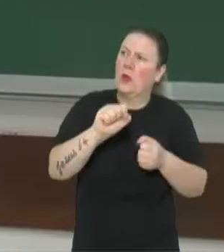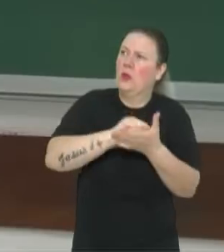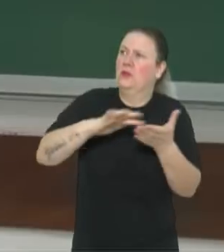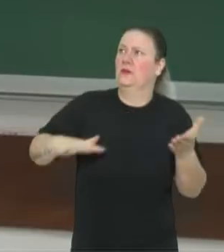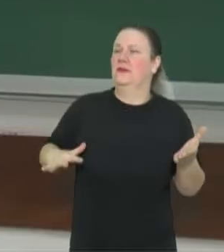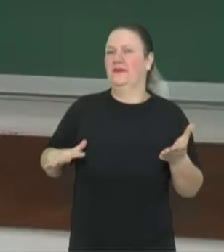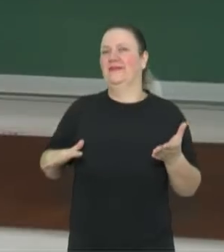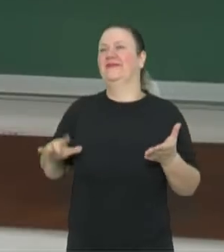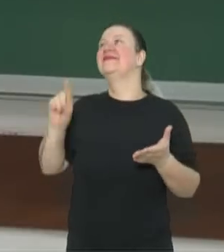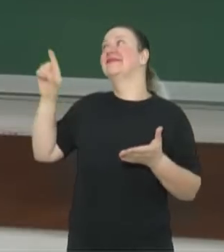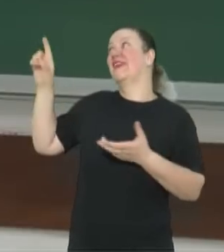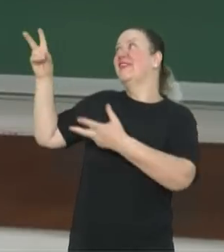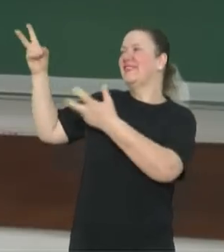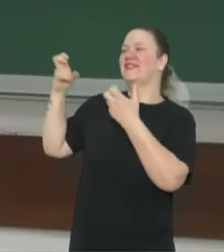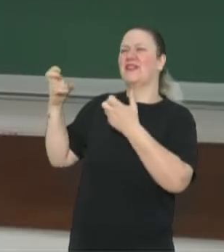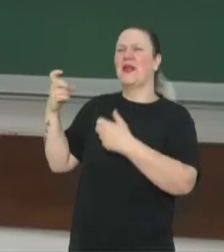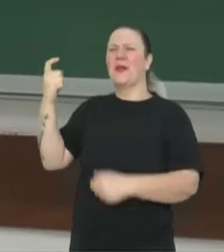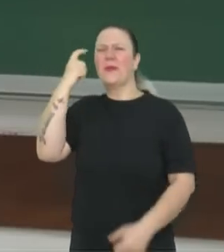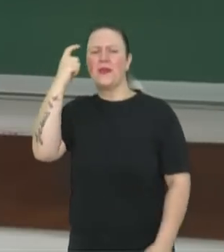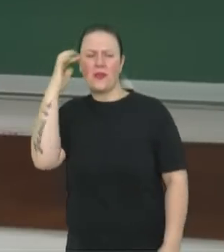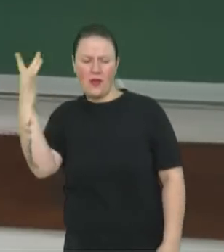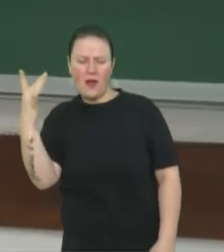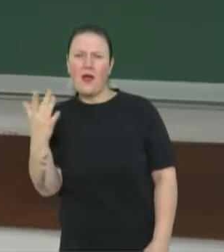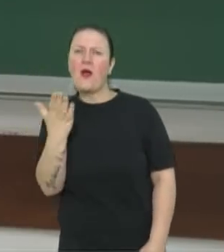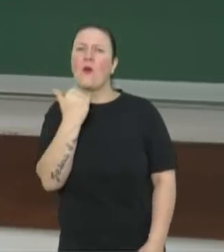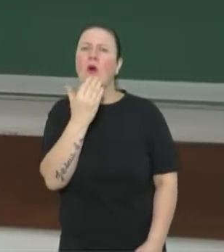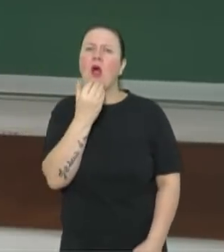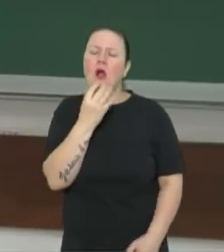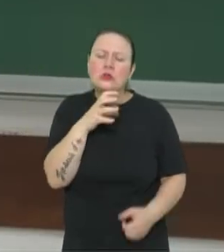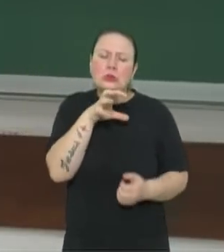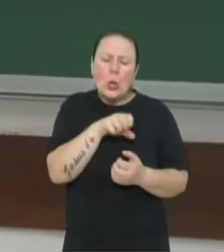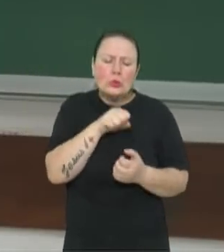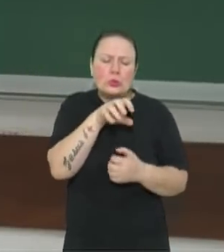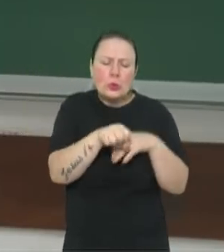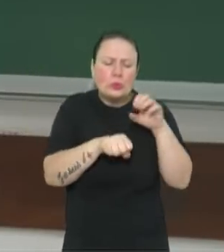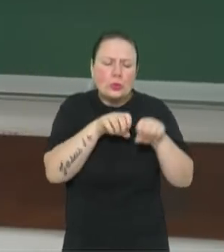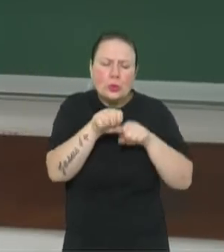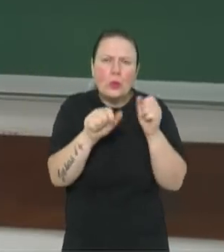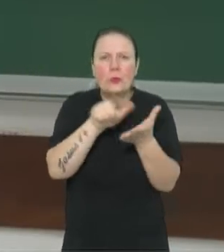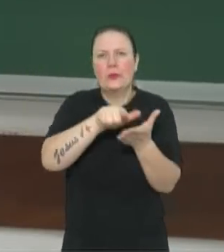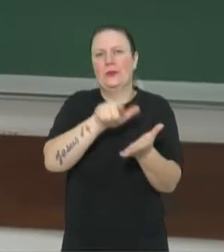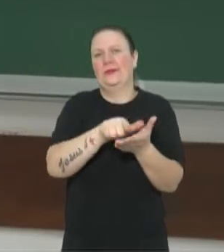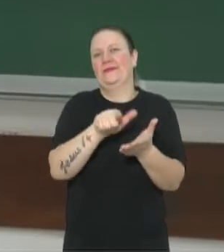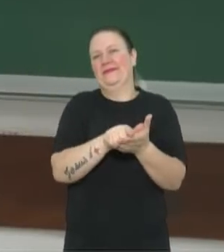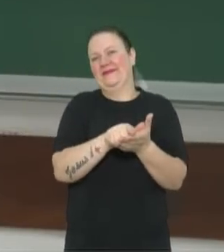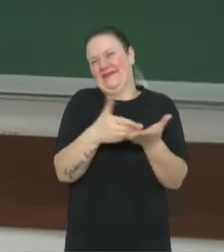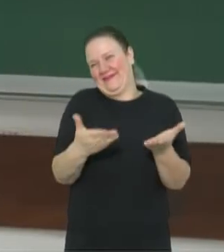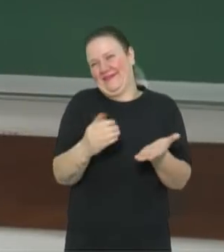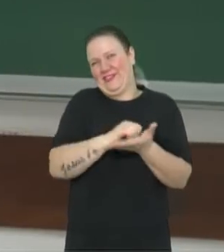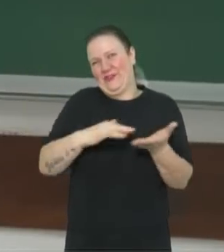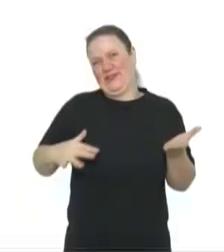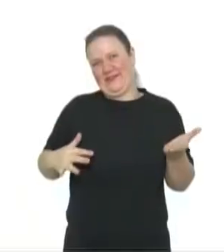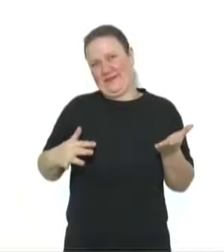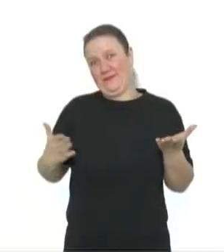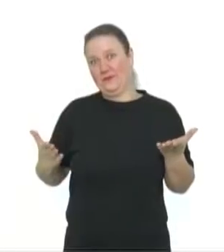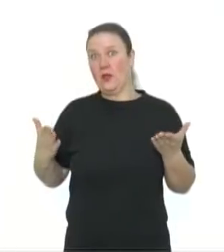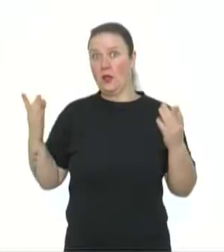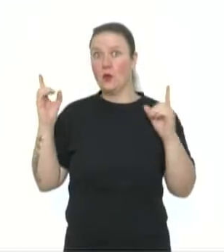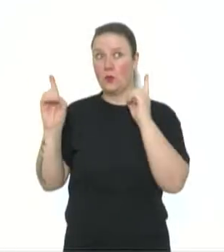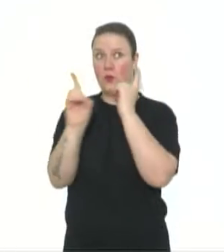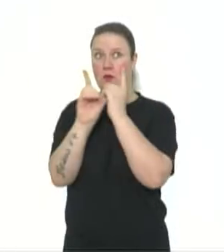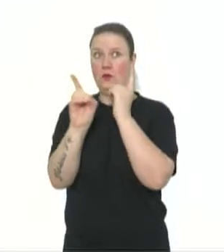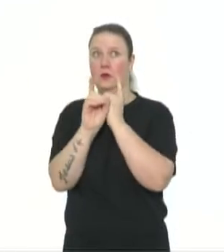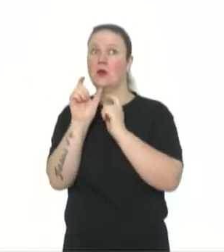comeu mesmo. Ele achou que era um petisco e foi comendo lentamente aquele petisquinho. Encontramos rimas? Sim. Olha